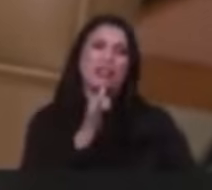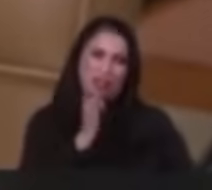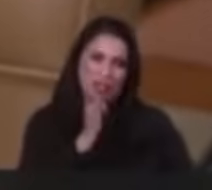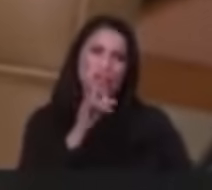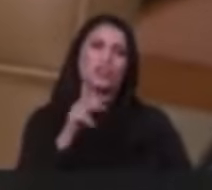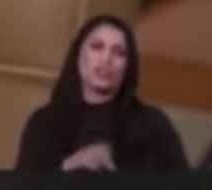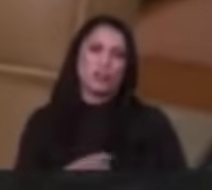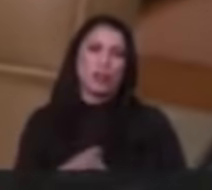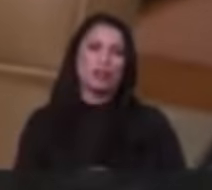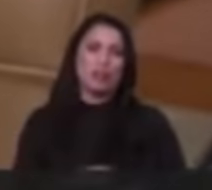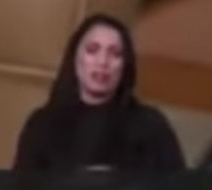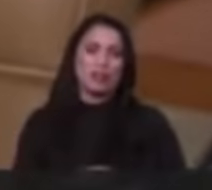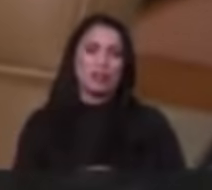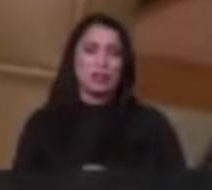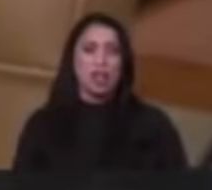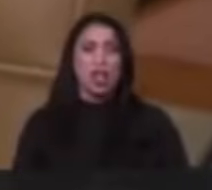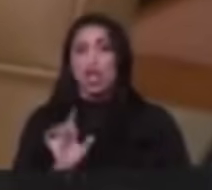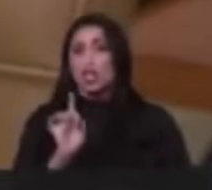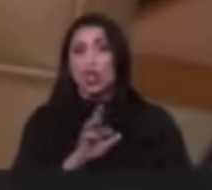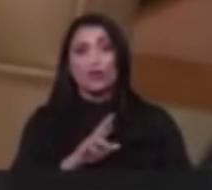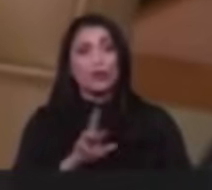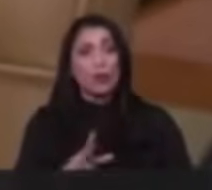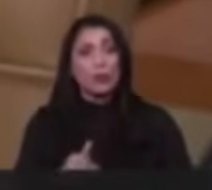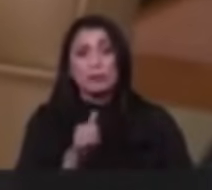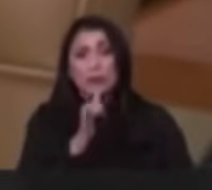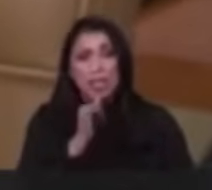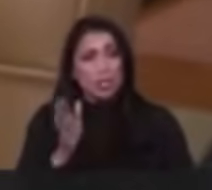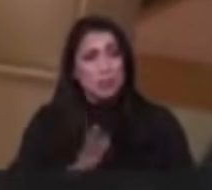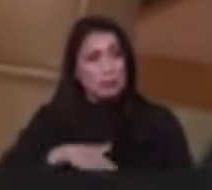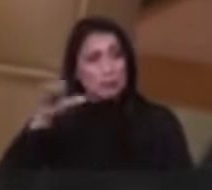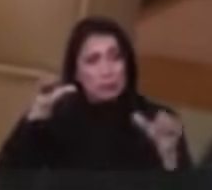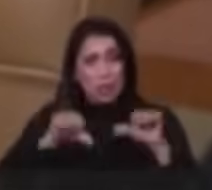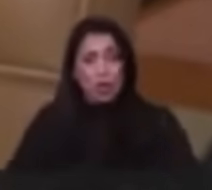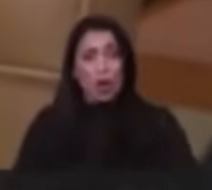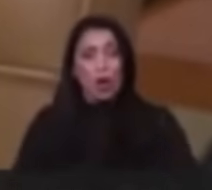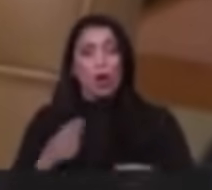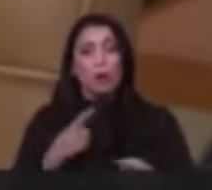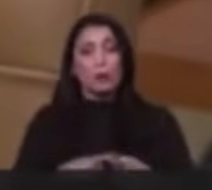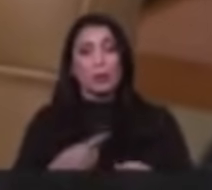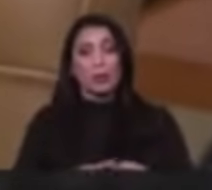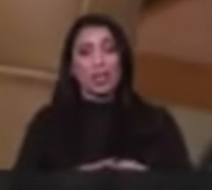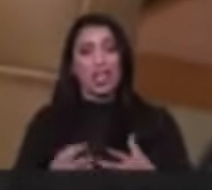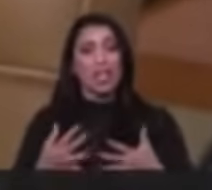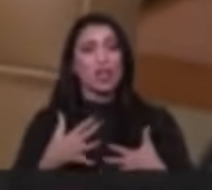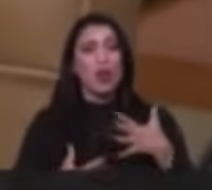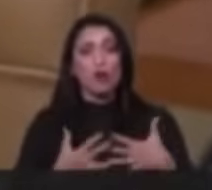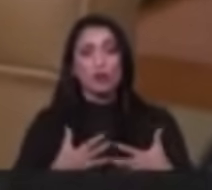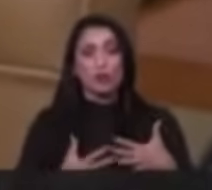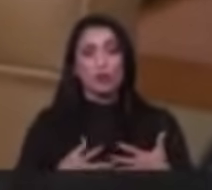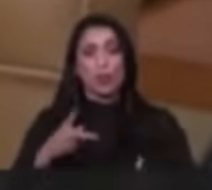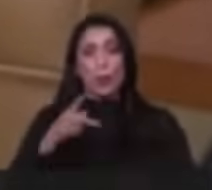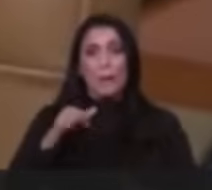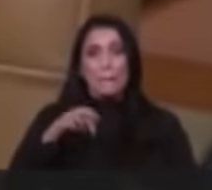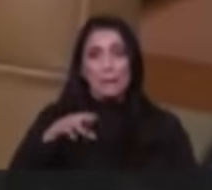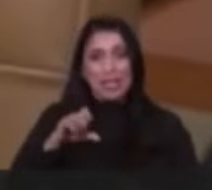E só não seria mais triste, ou só é mais triste, porque ainda confundiu o príncipe de Maquiavel com o